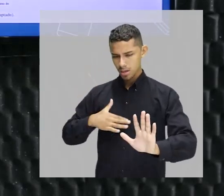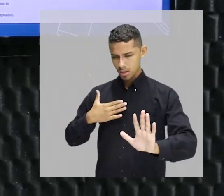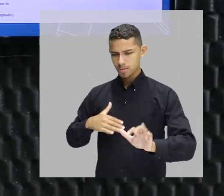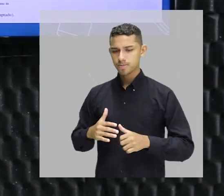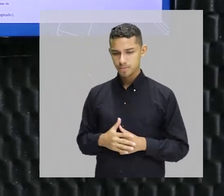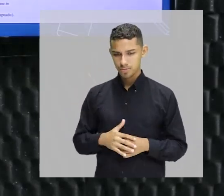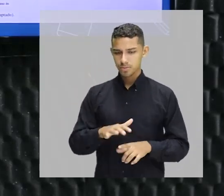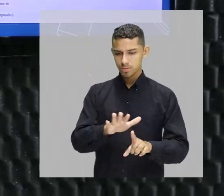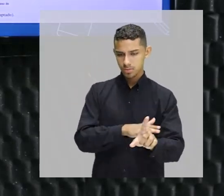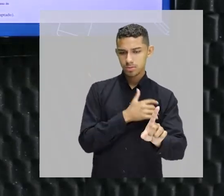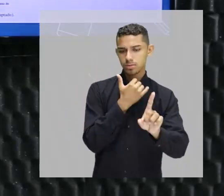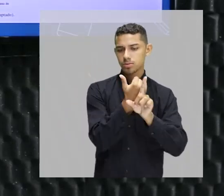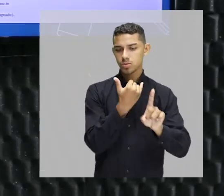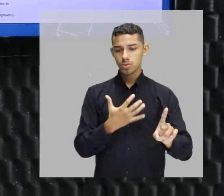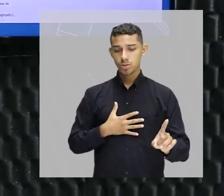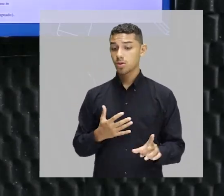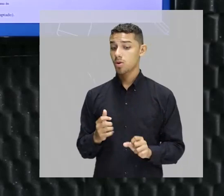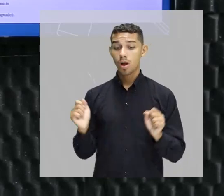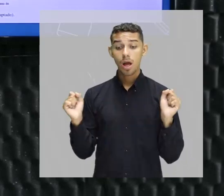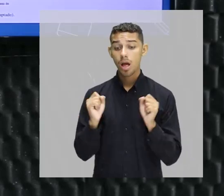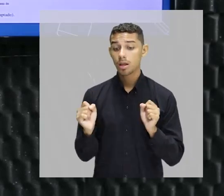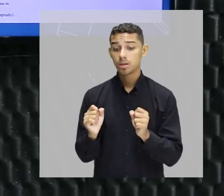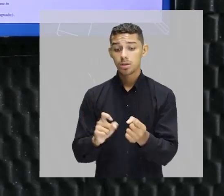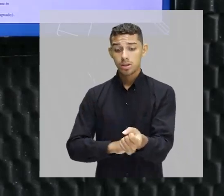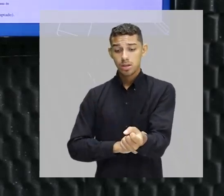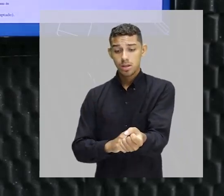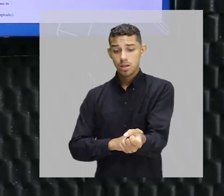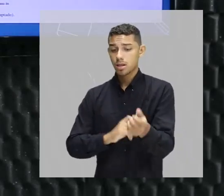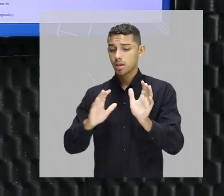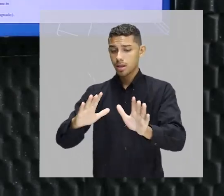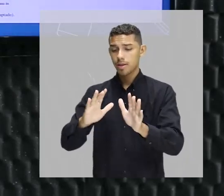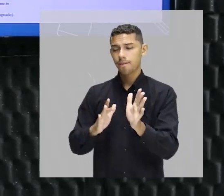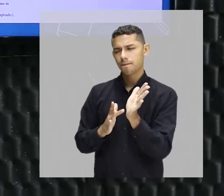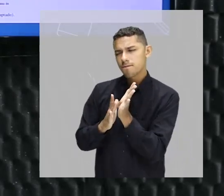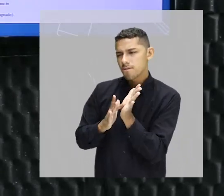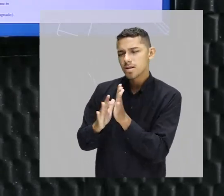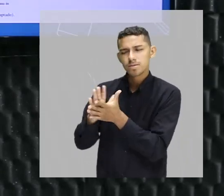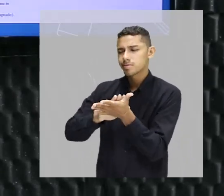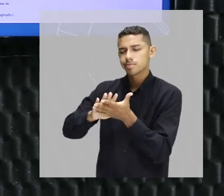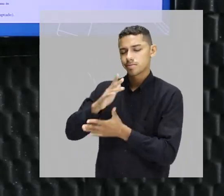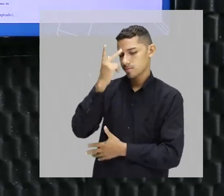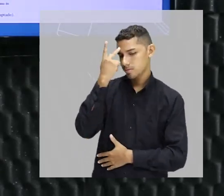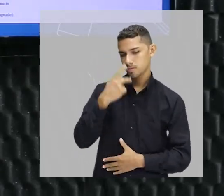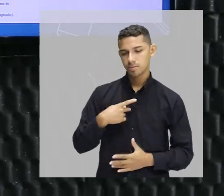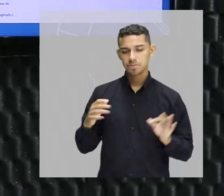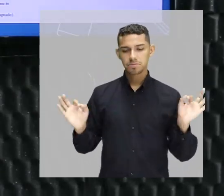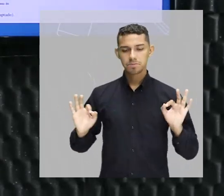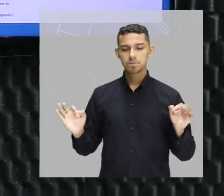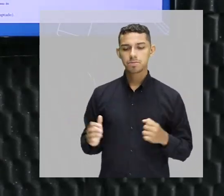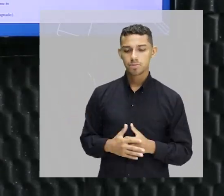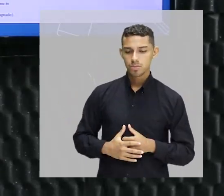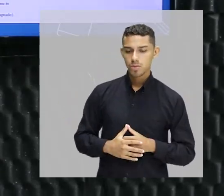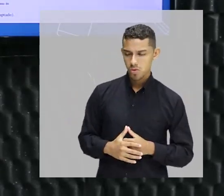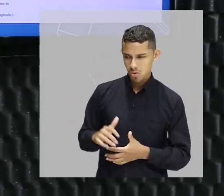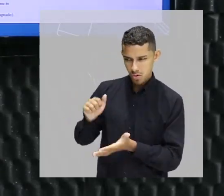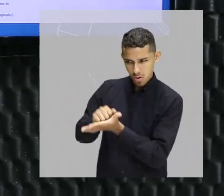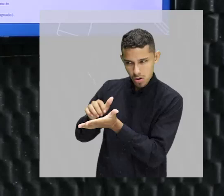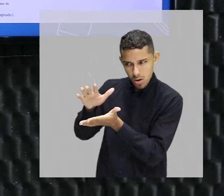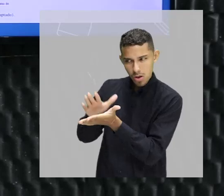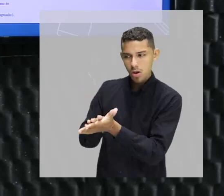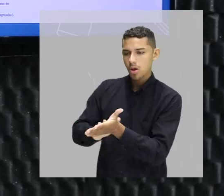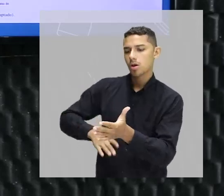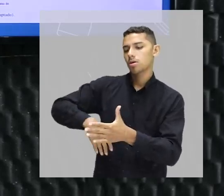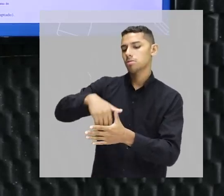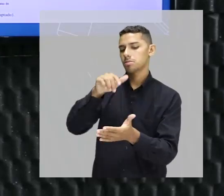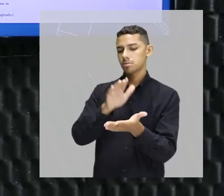bullies adoram reações nervosas. Finge que não é nada contigo. Não des troco. Lembra-te, o